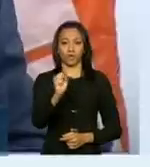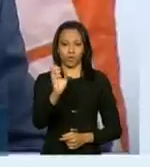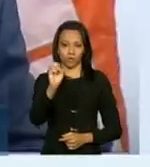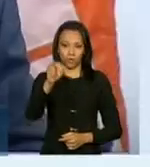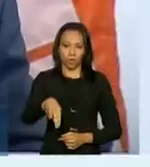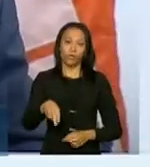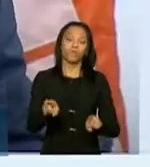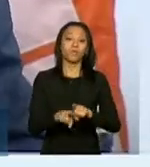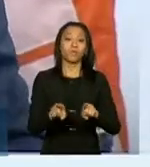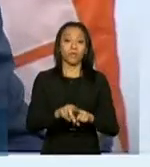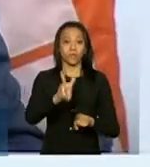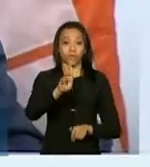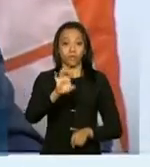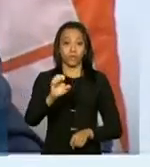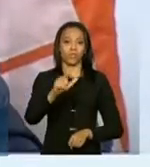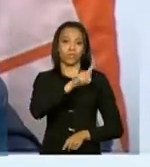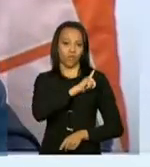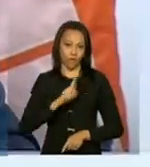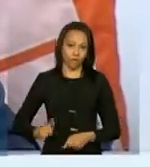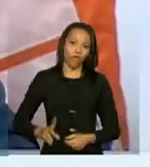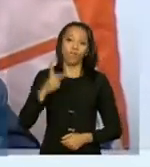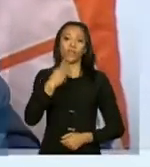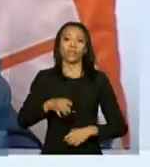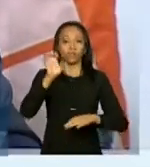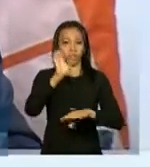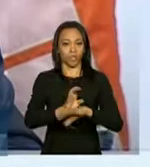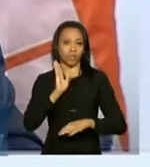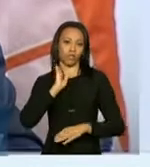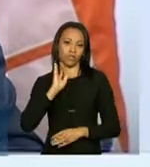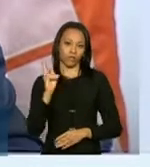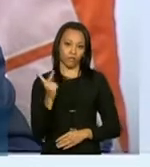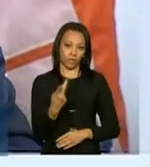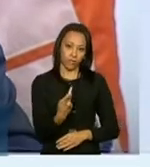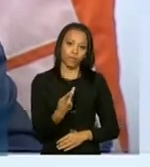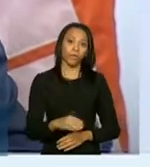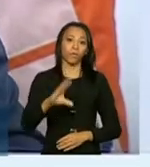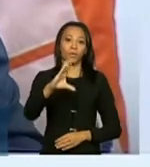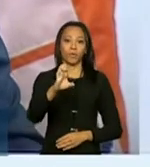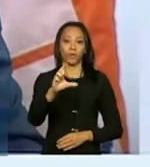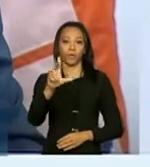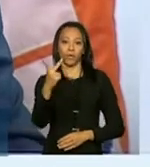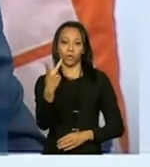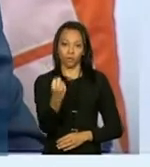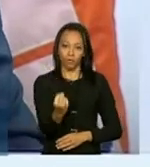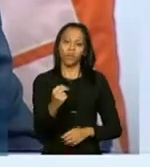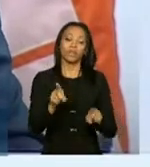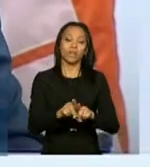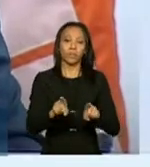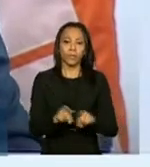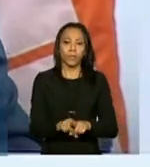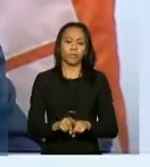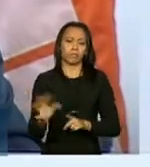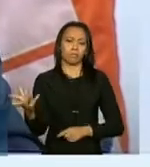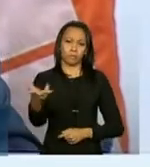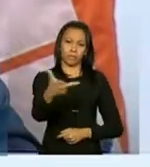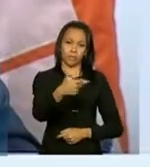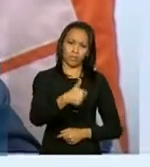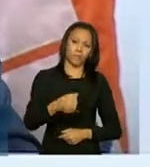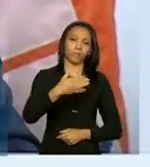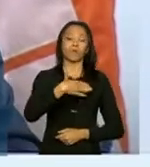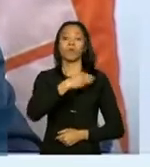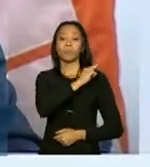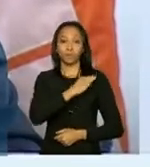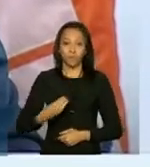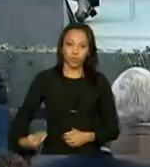o vice-governador do Estado de Minas Gerais, Alberto Pinto Coelho, ao excelentíssimo ministro de Estado do